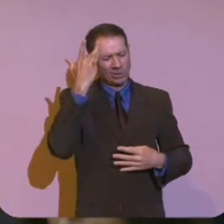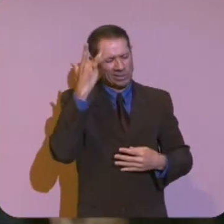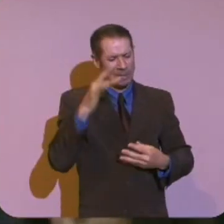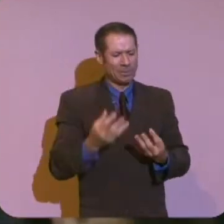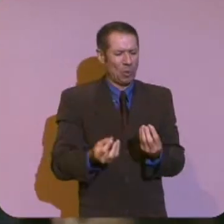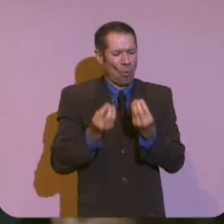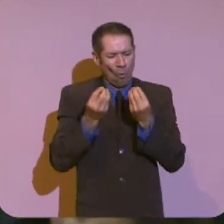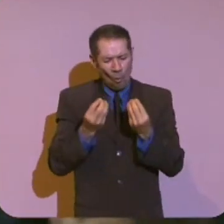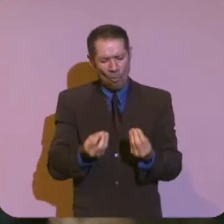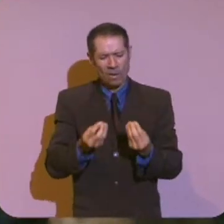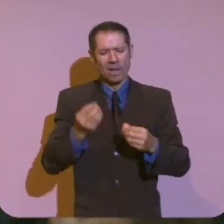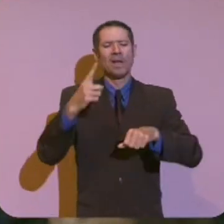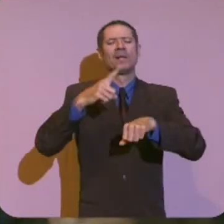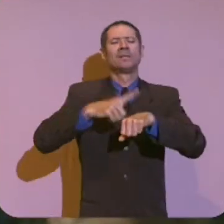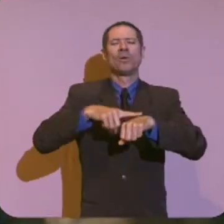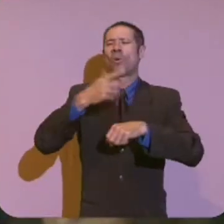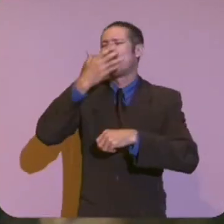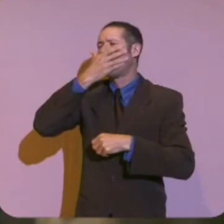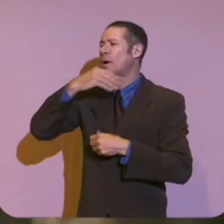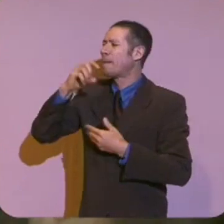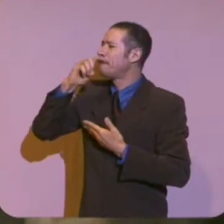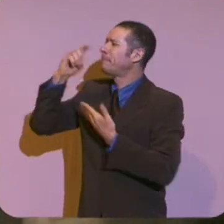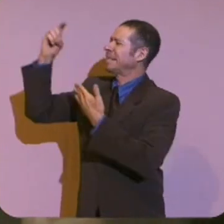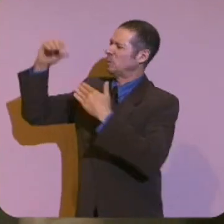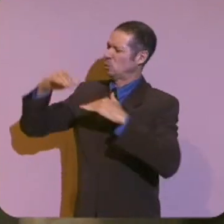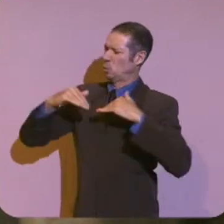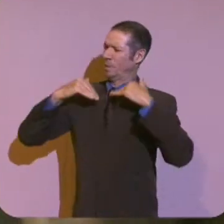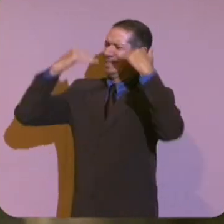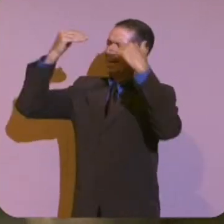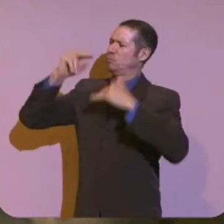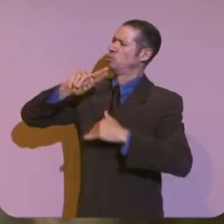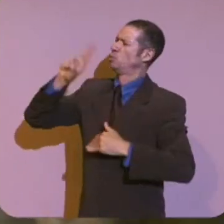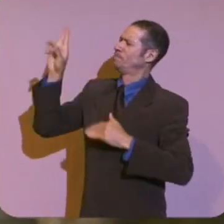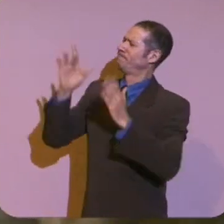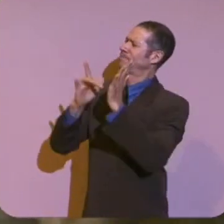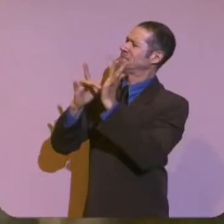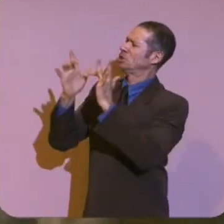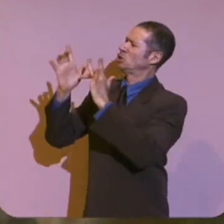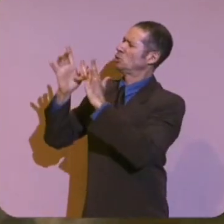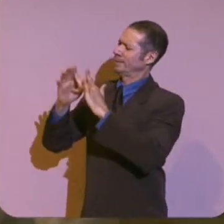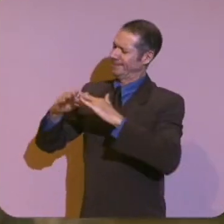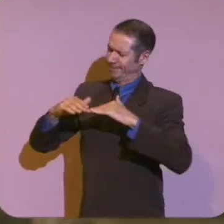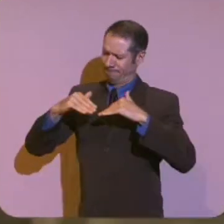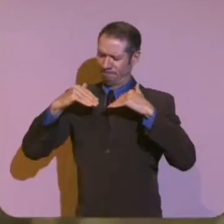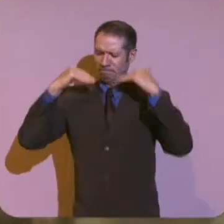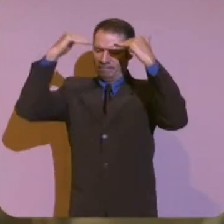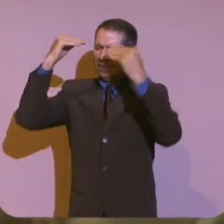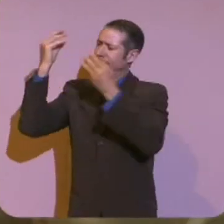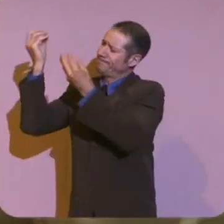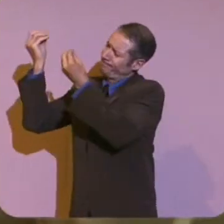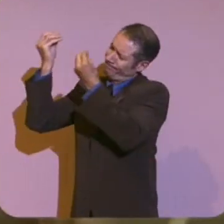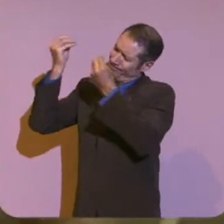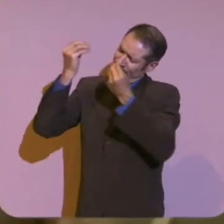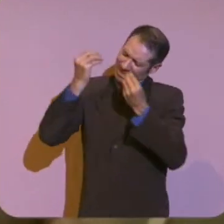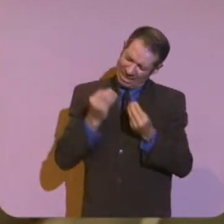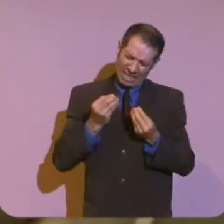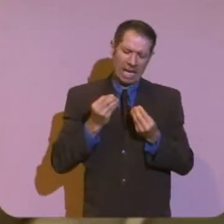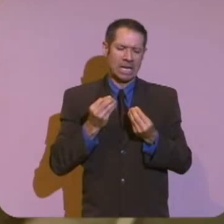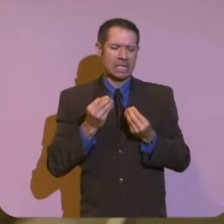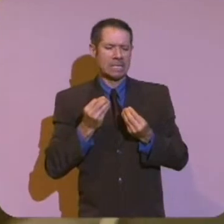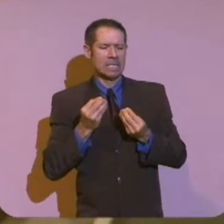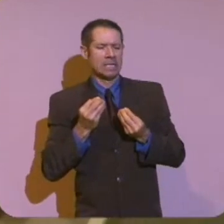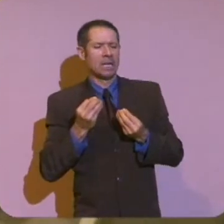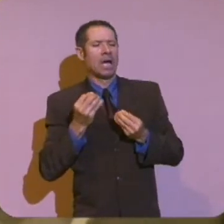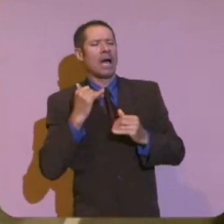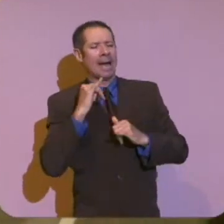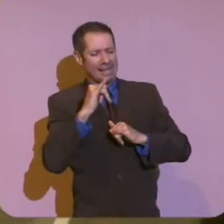maneira, nessa hora, Pai, na autoridade do nome de Jesus, a autoridade que o Senhor nos dá, eu quero que eles